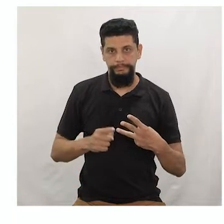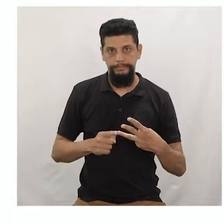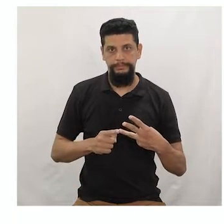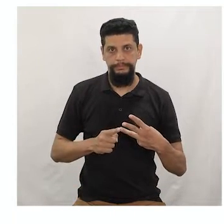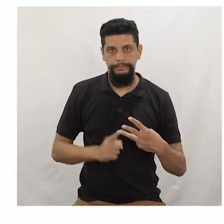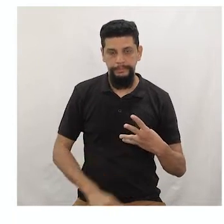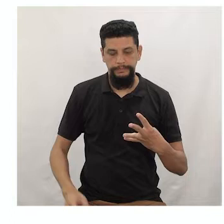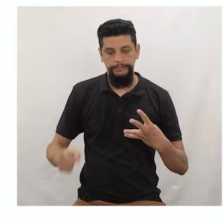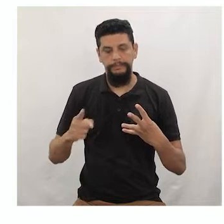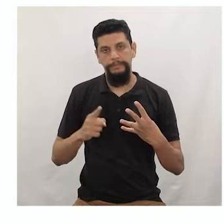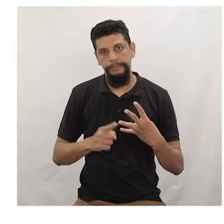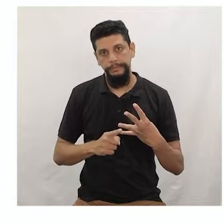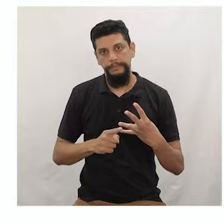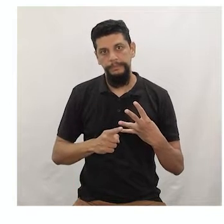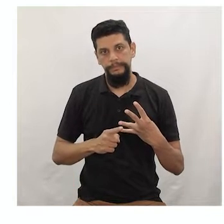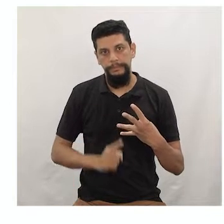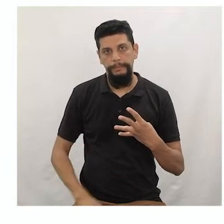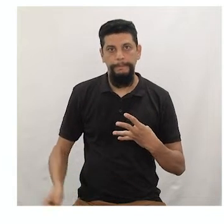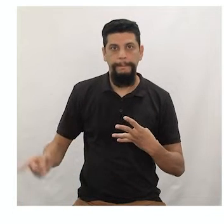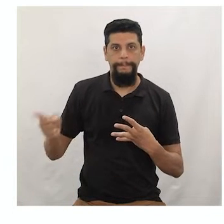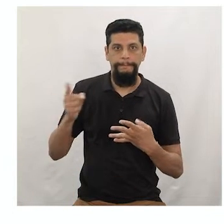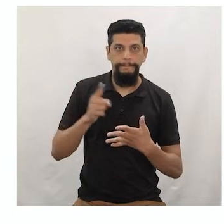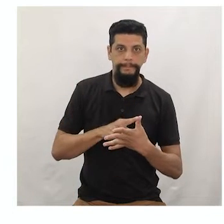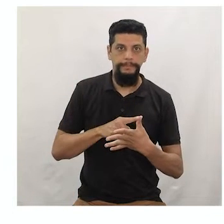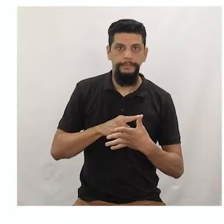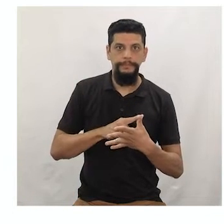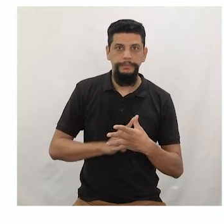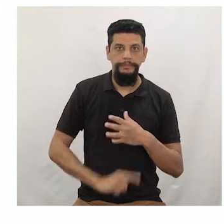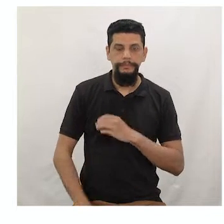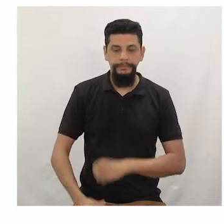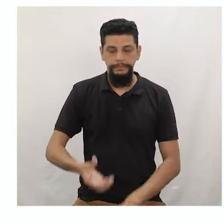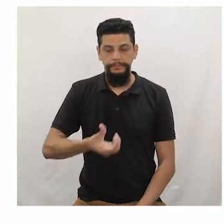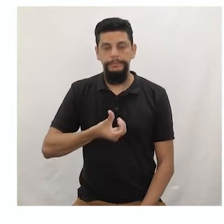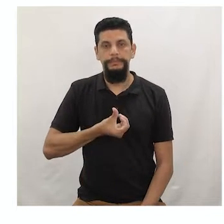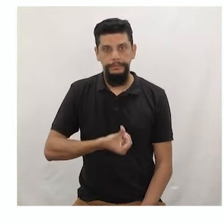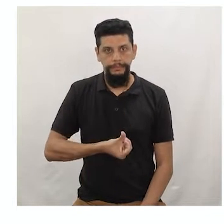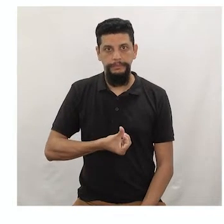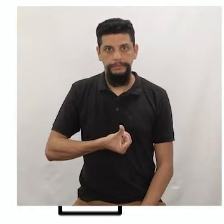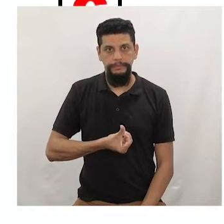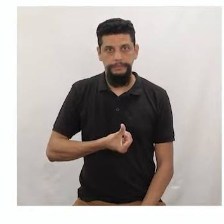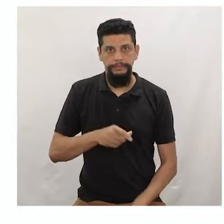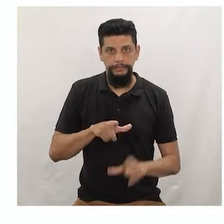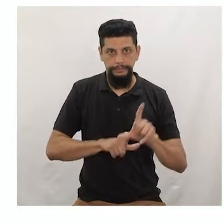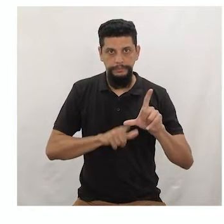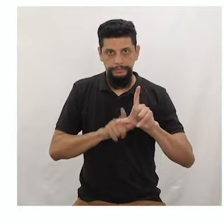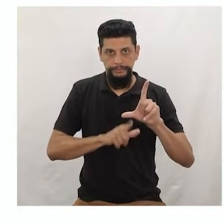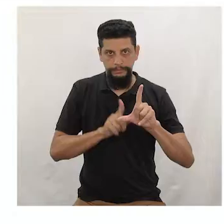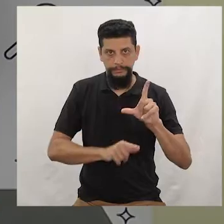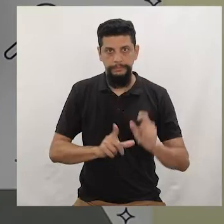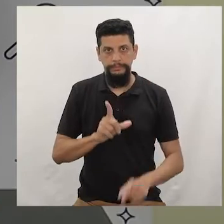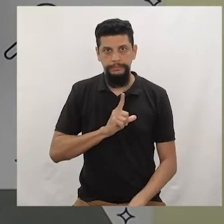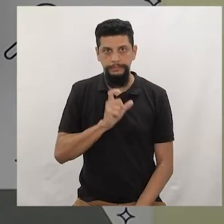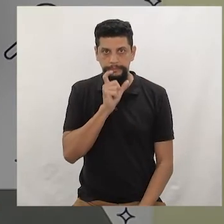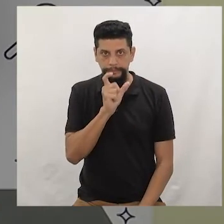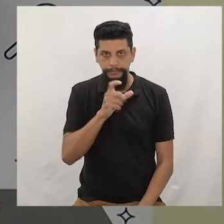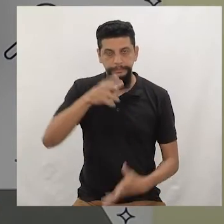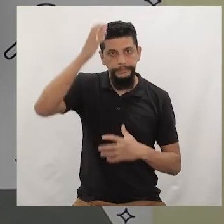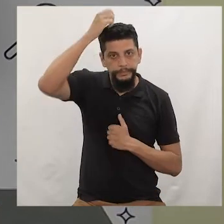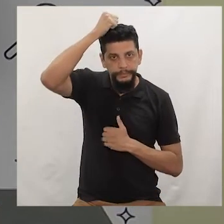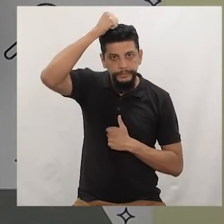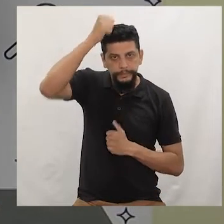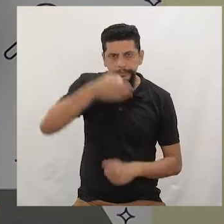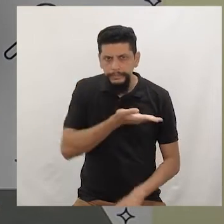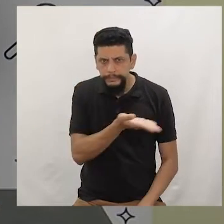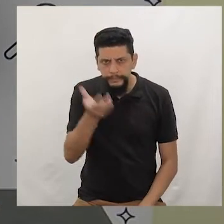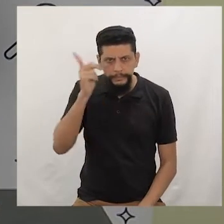duas, três, quatro, cinco, seis. Vocês conseguiram